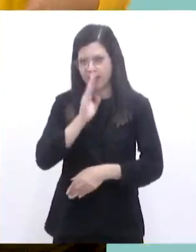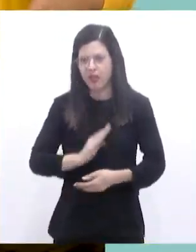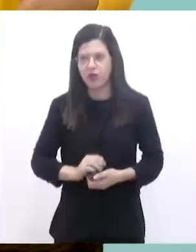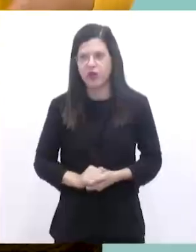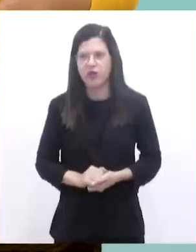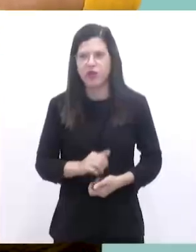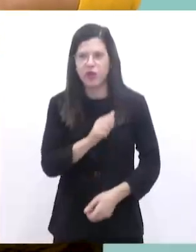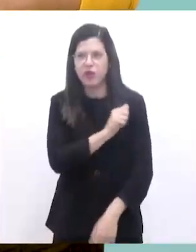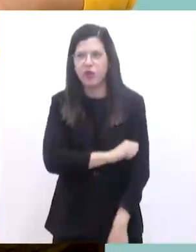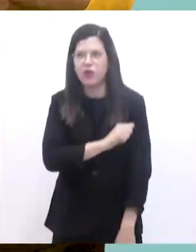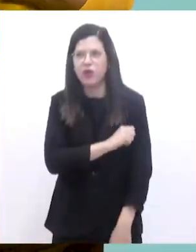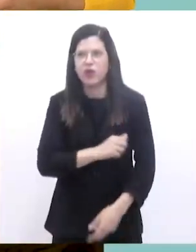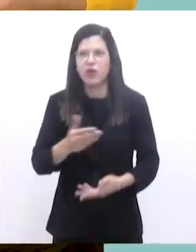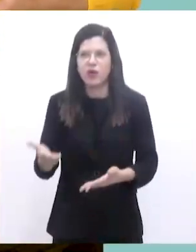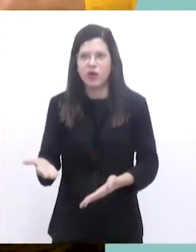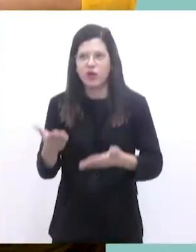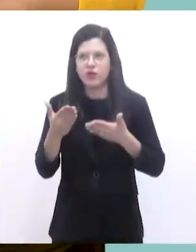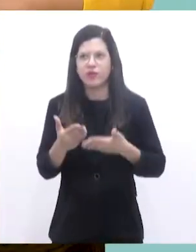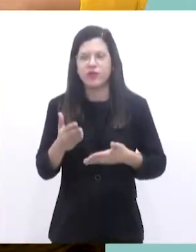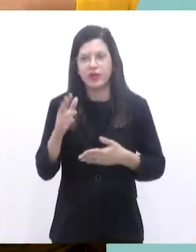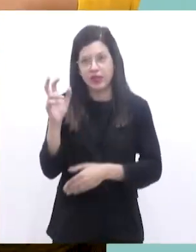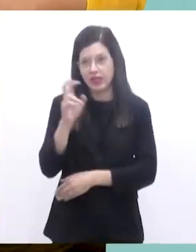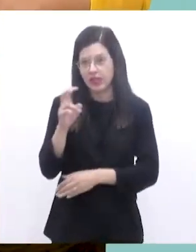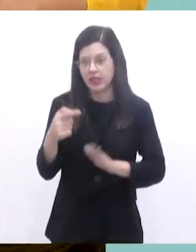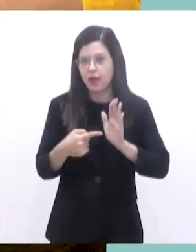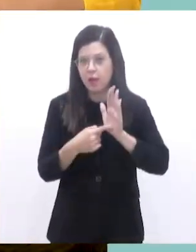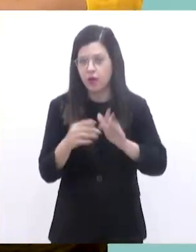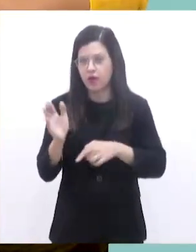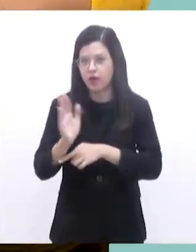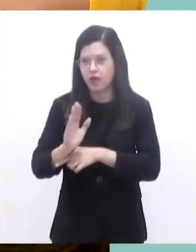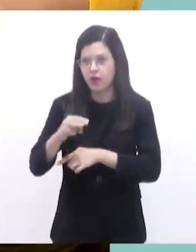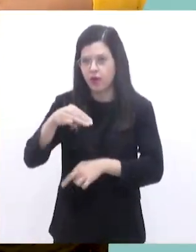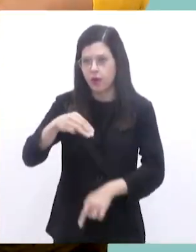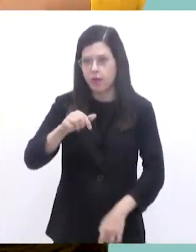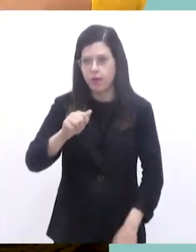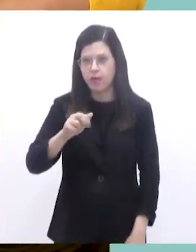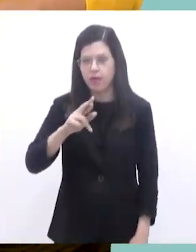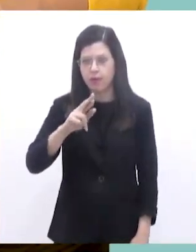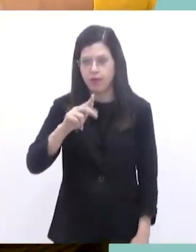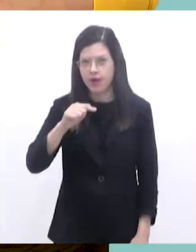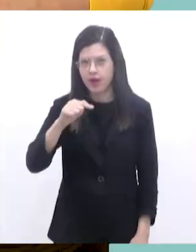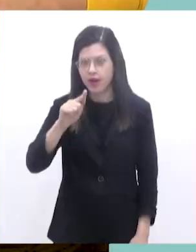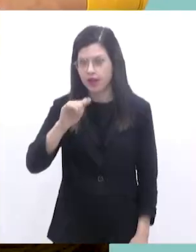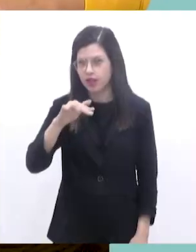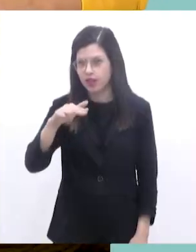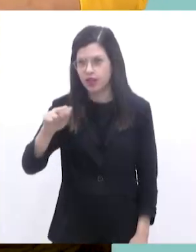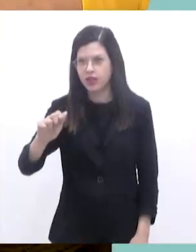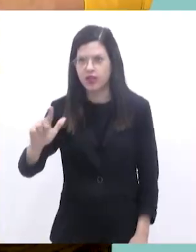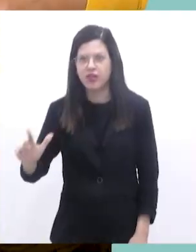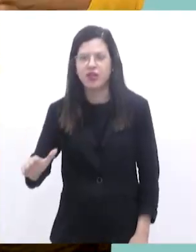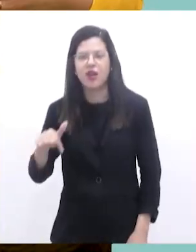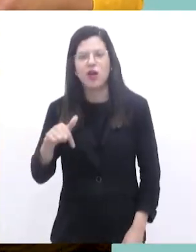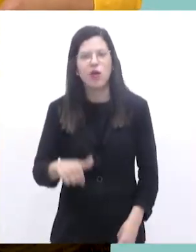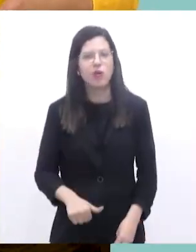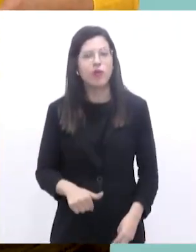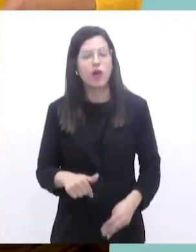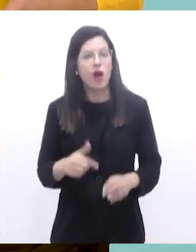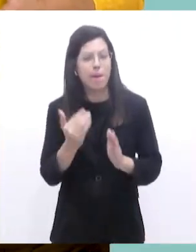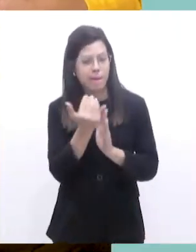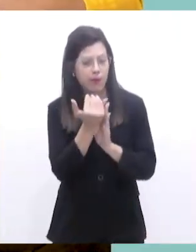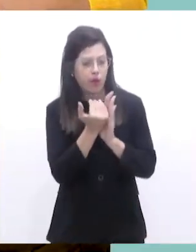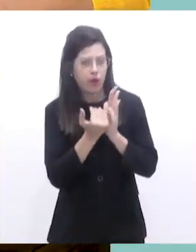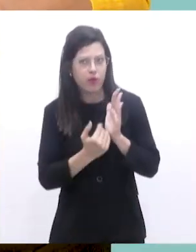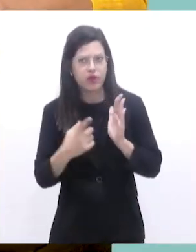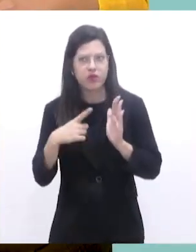O Rio de Janeiro recebe a 5ª mostra do filme Marginal, cinema de luta, arte de libertação. A programação